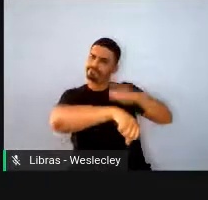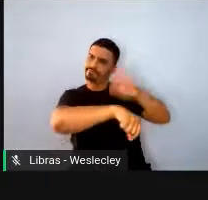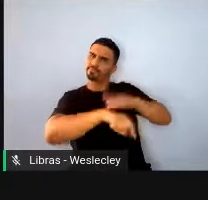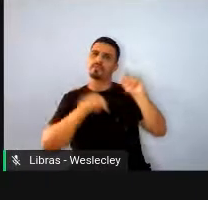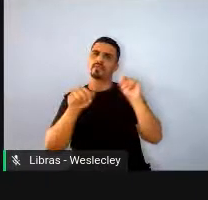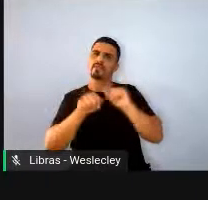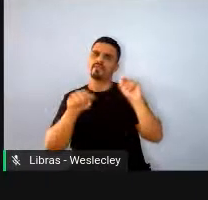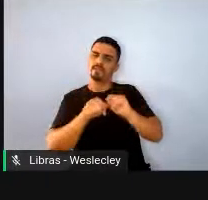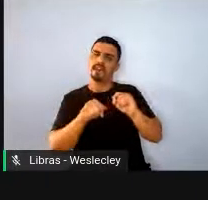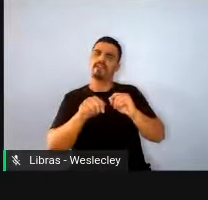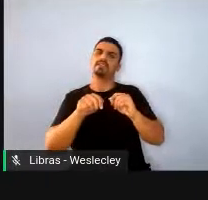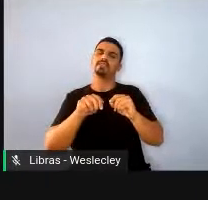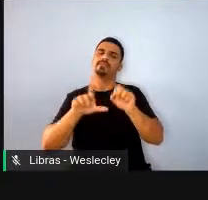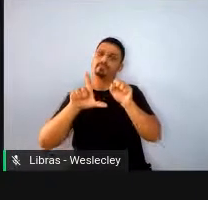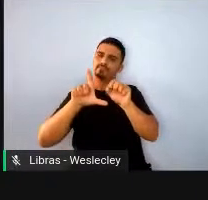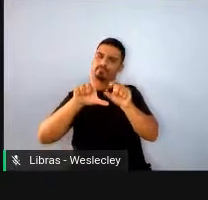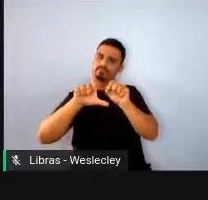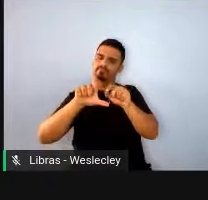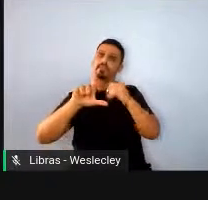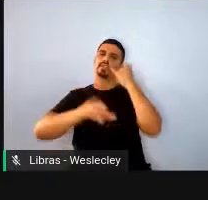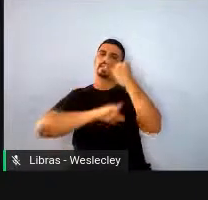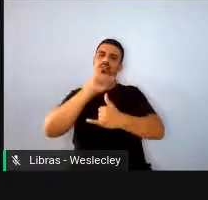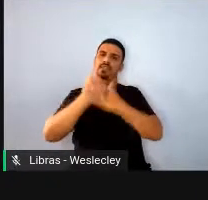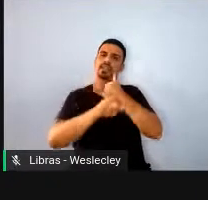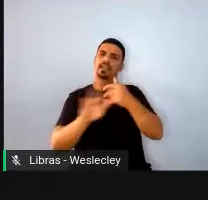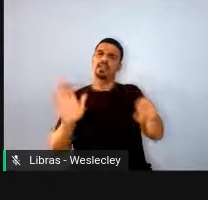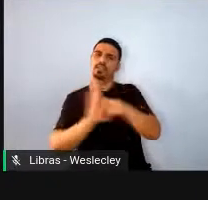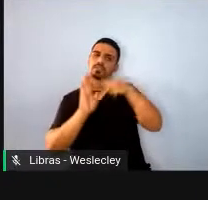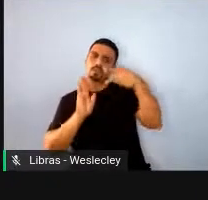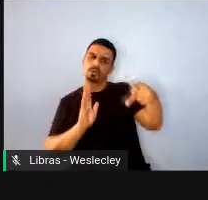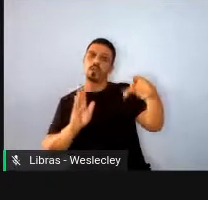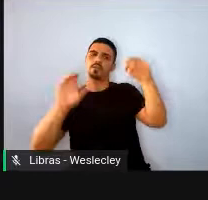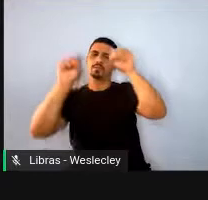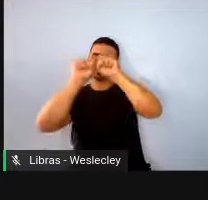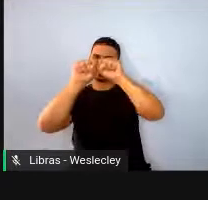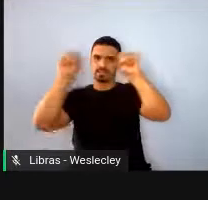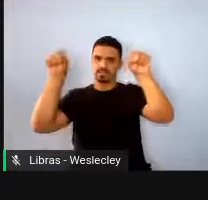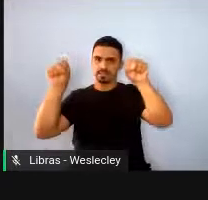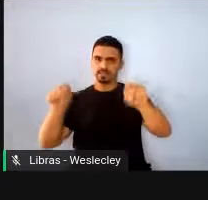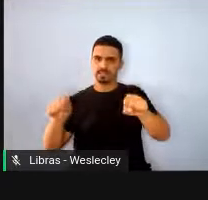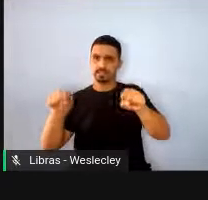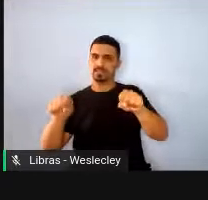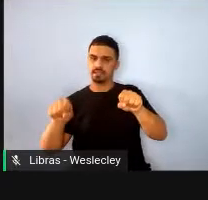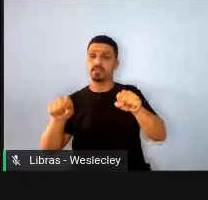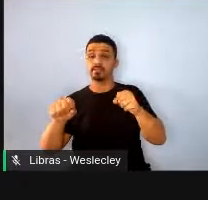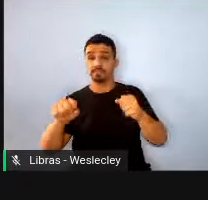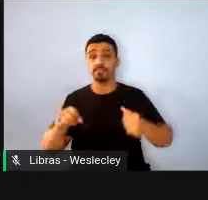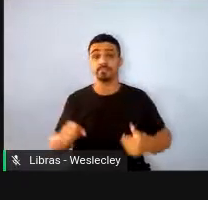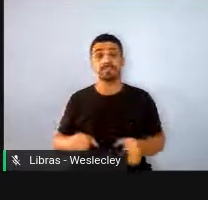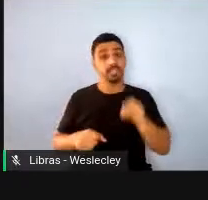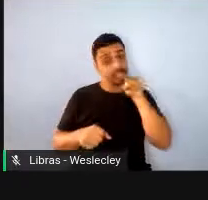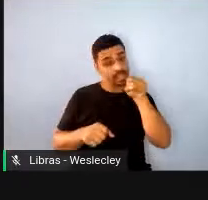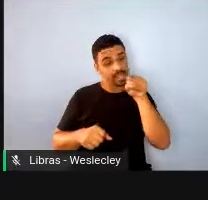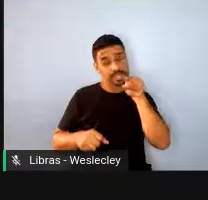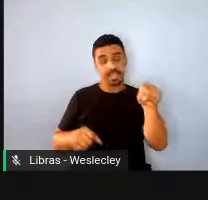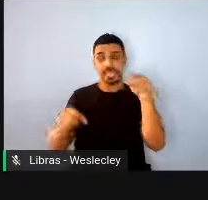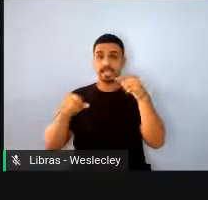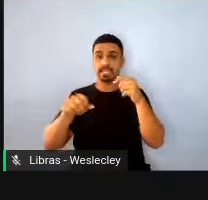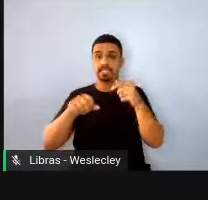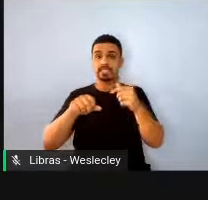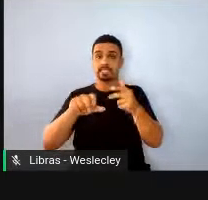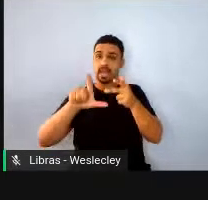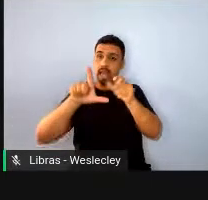pela internet, por um sistema próprio delas, que não é pelo YouTube, é pelo site delas. Nessa transmissão, é uma